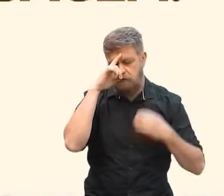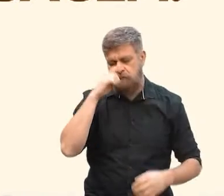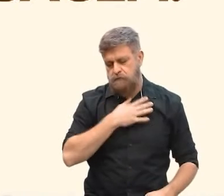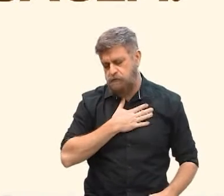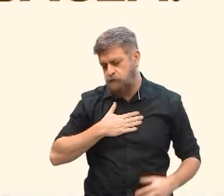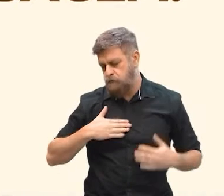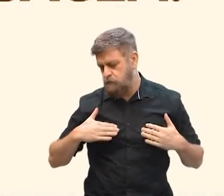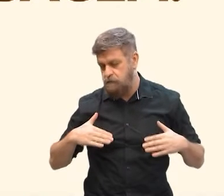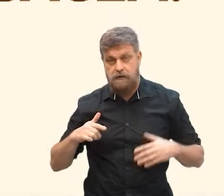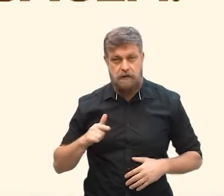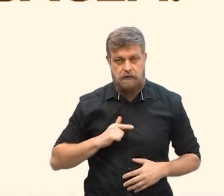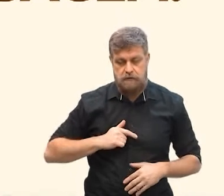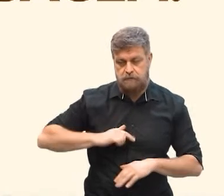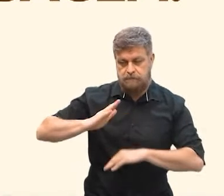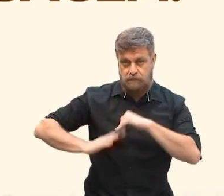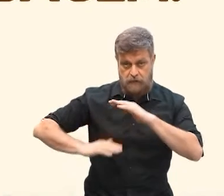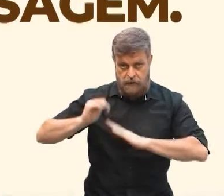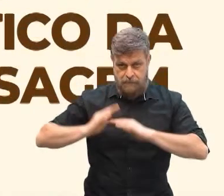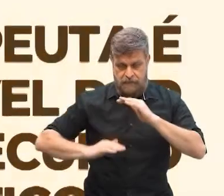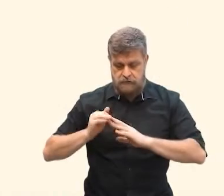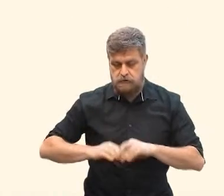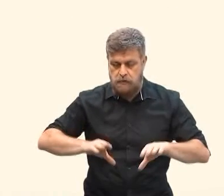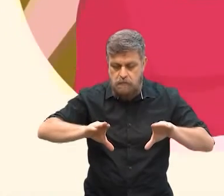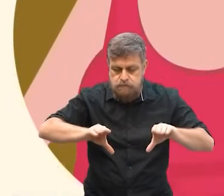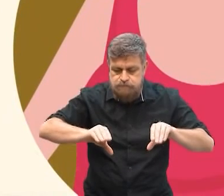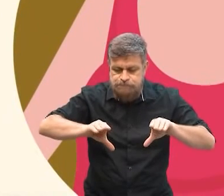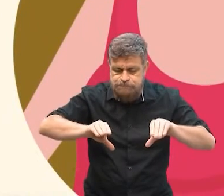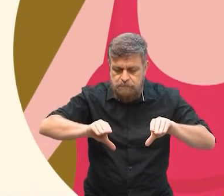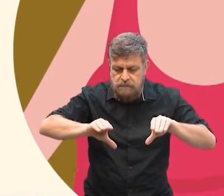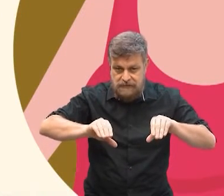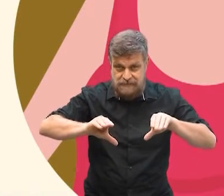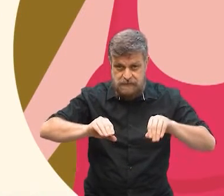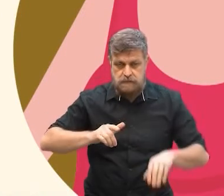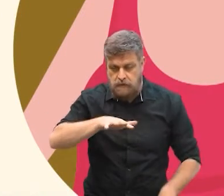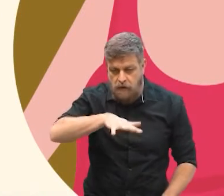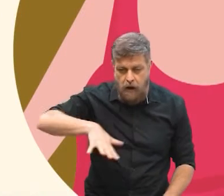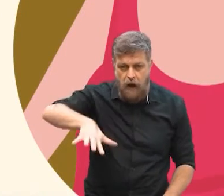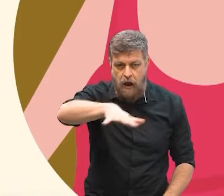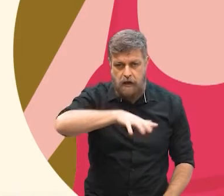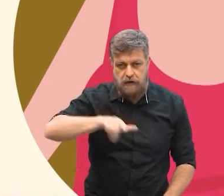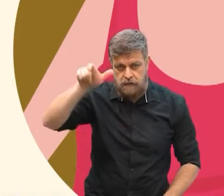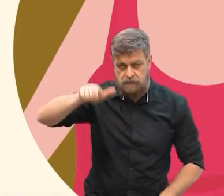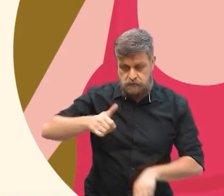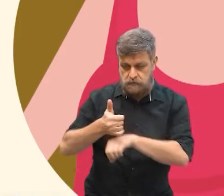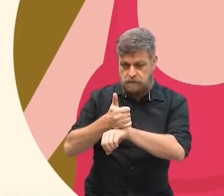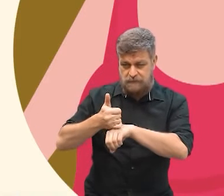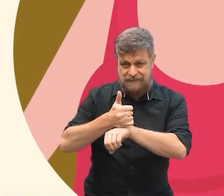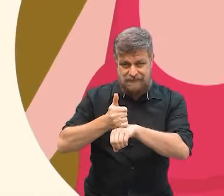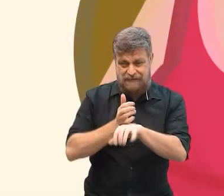Massoterapeuta é responsável por aplicar o recurso terapêutico da massagem. O campo de atuação para a profissão de massoterapeuta é